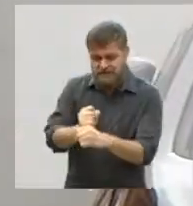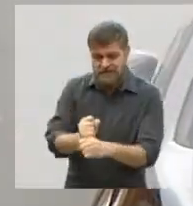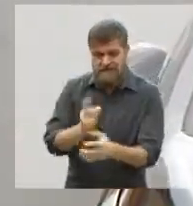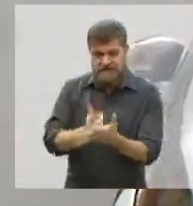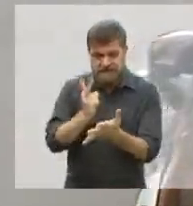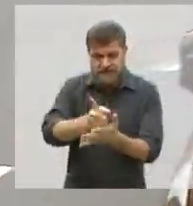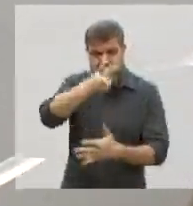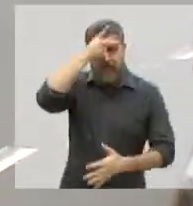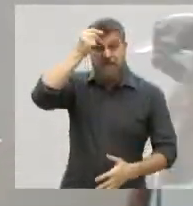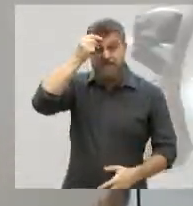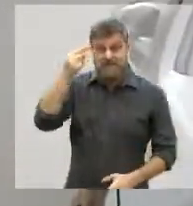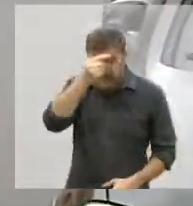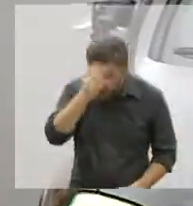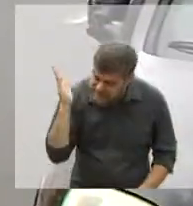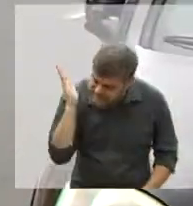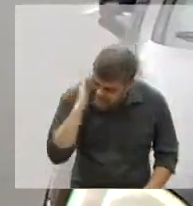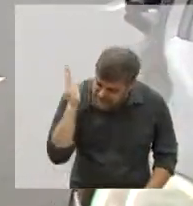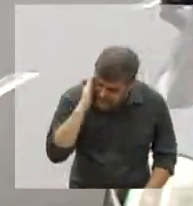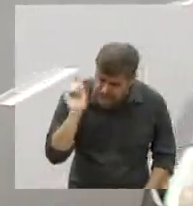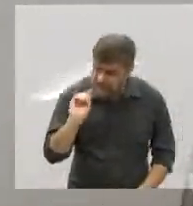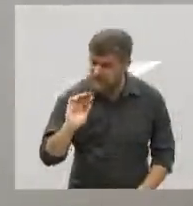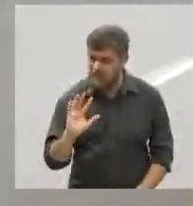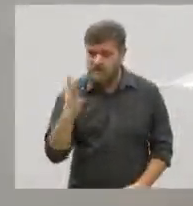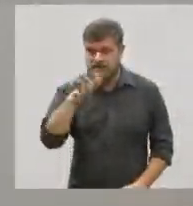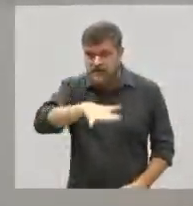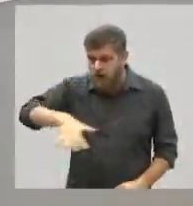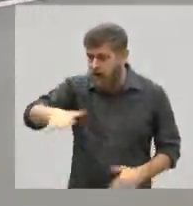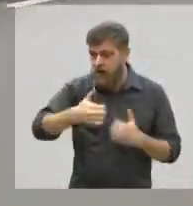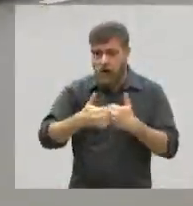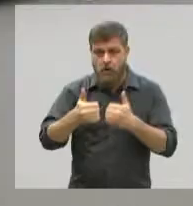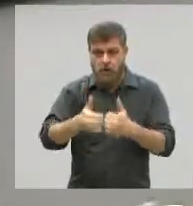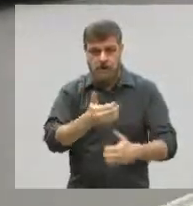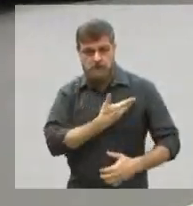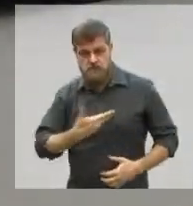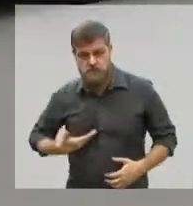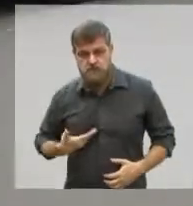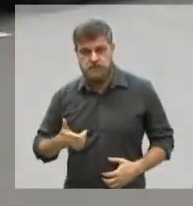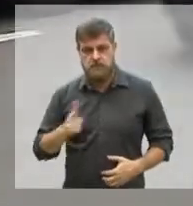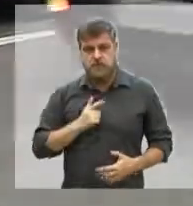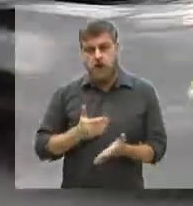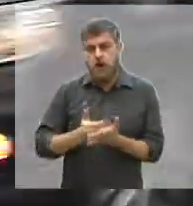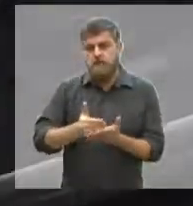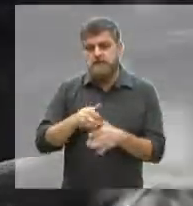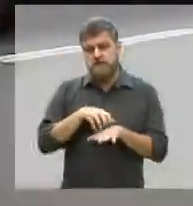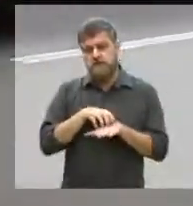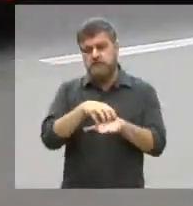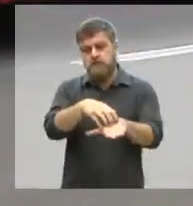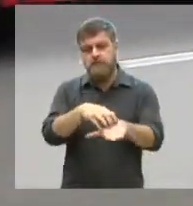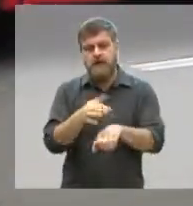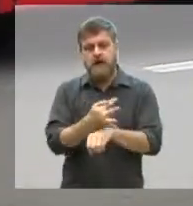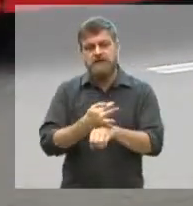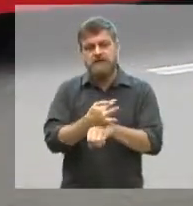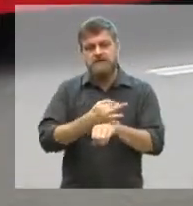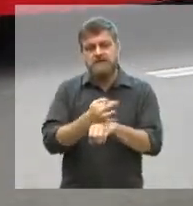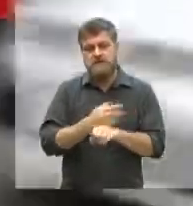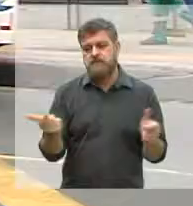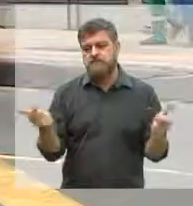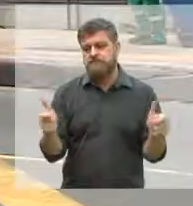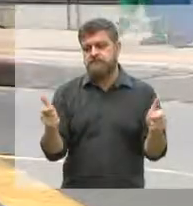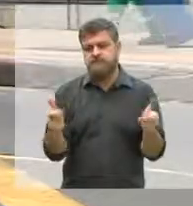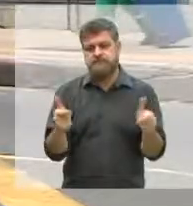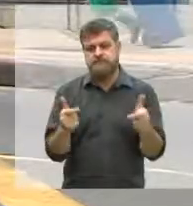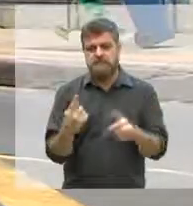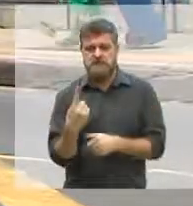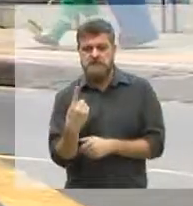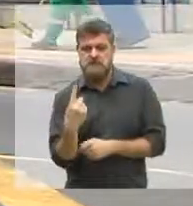da prefeitura, com a anuência da prefeitura, né, a frota entrava na operação de férias, reduzia num percentual